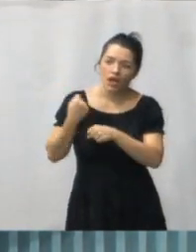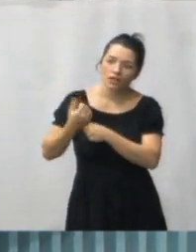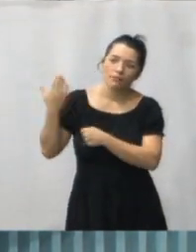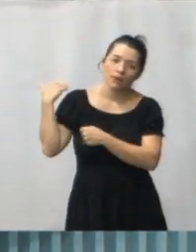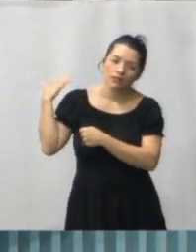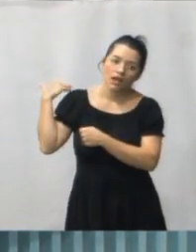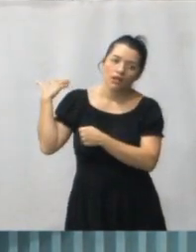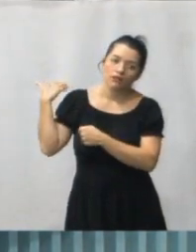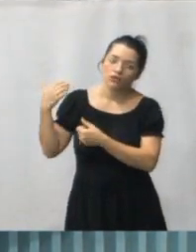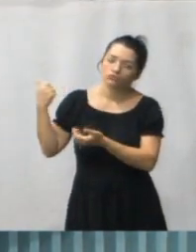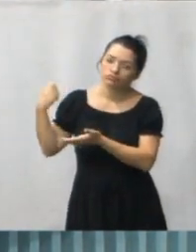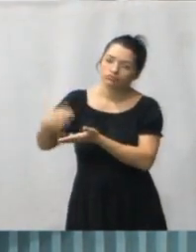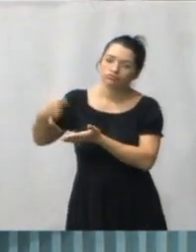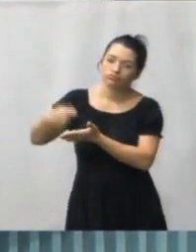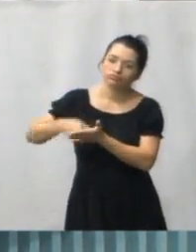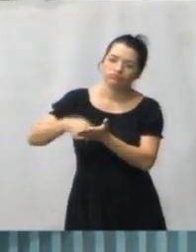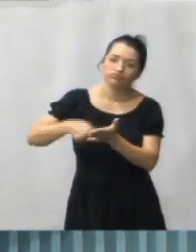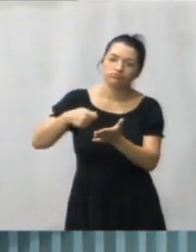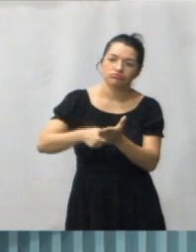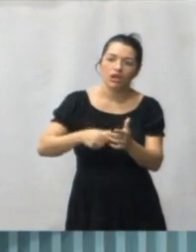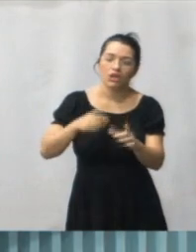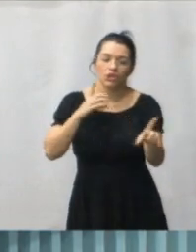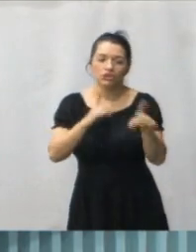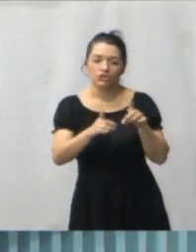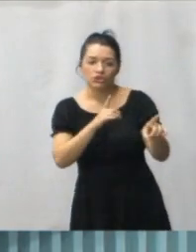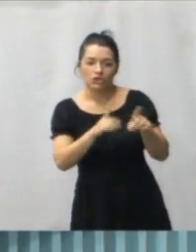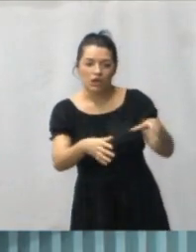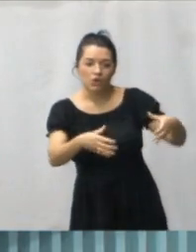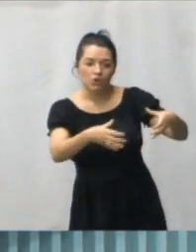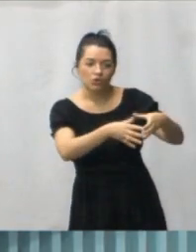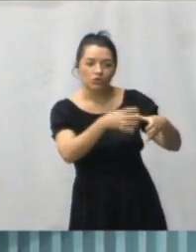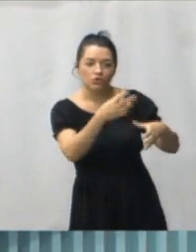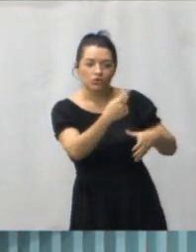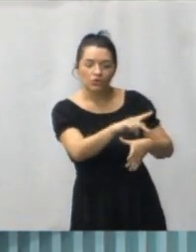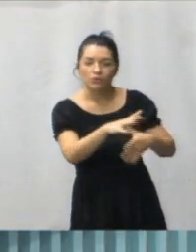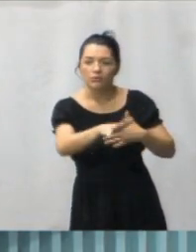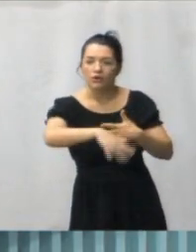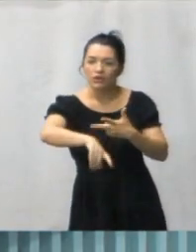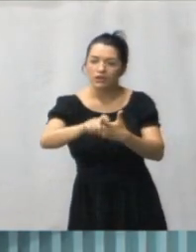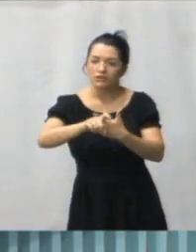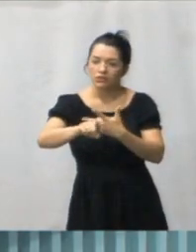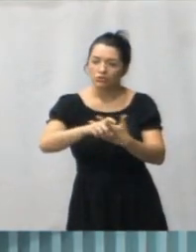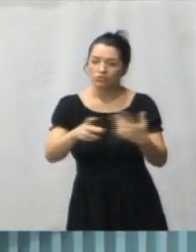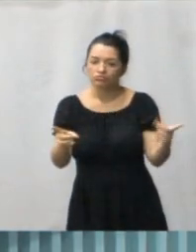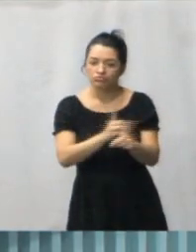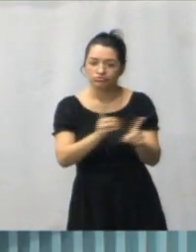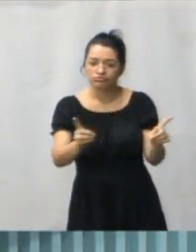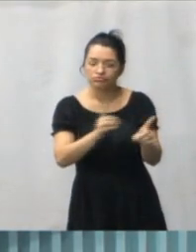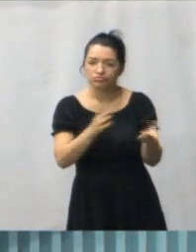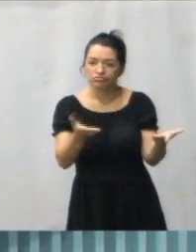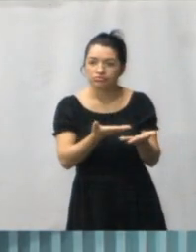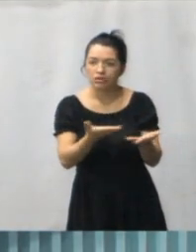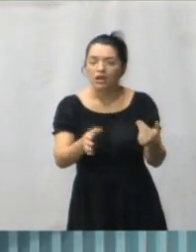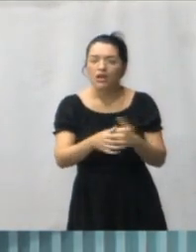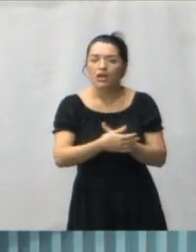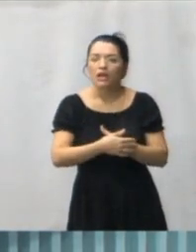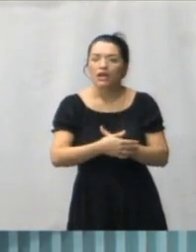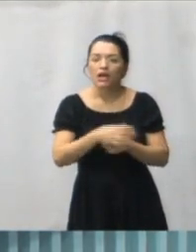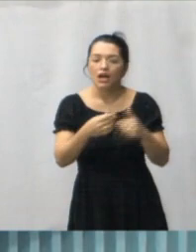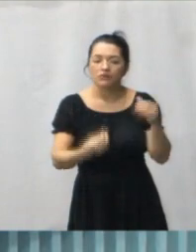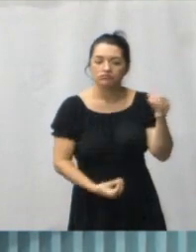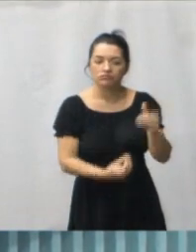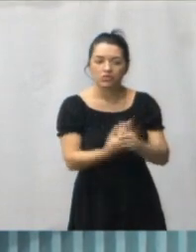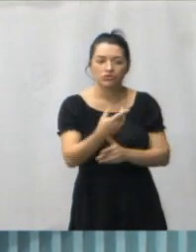em diálogo com a categoria, chegou a essa ideia brilhante e esse